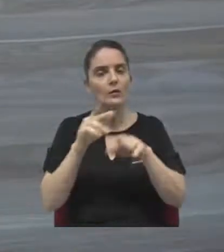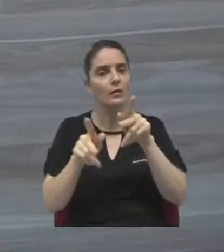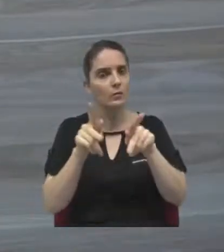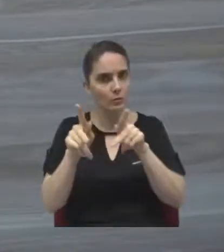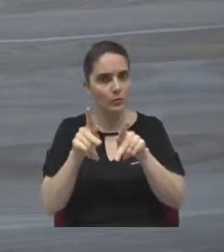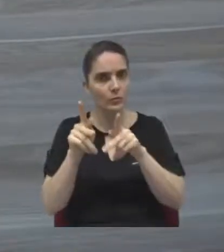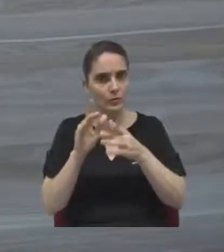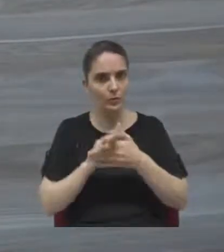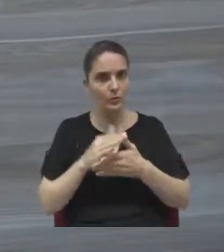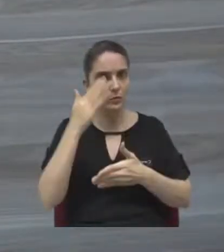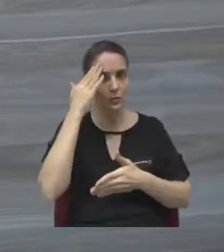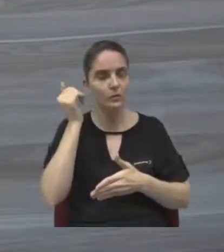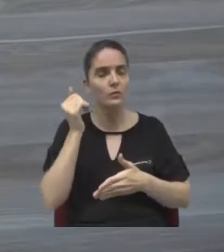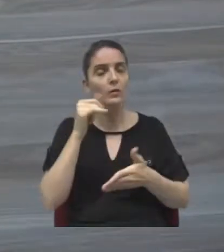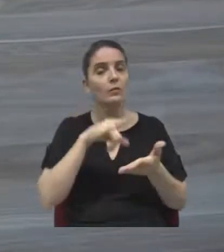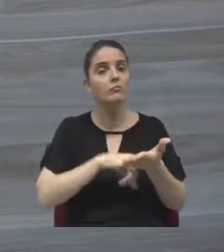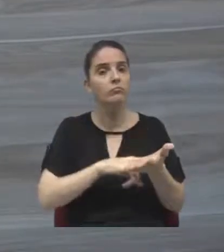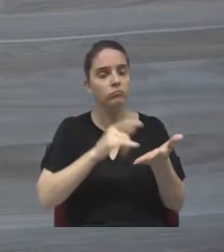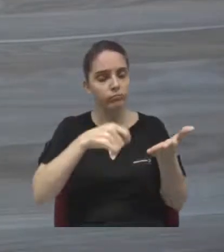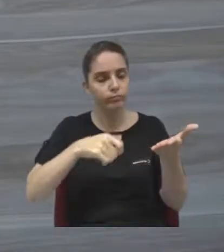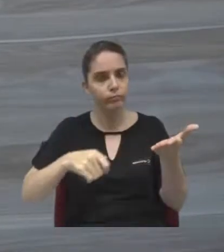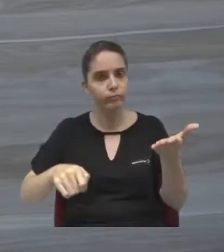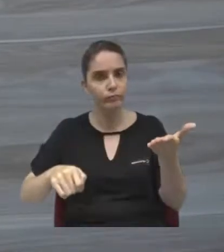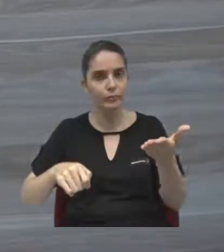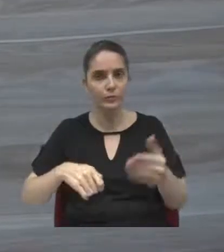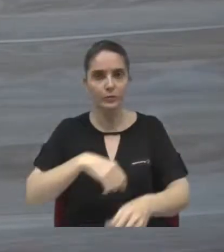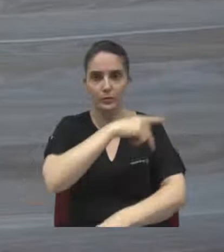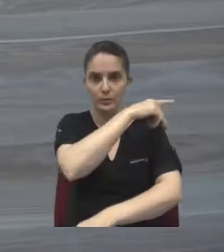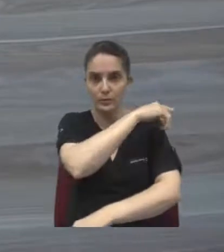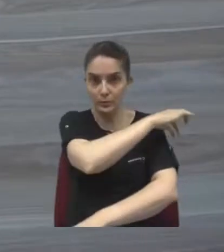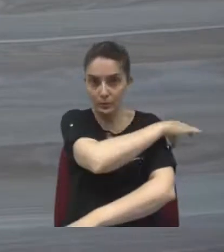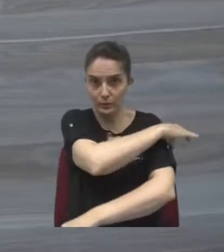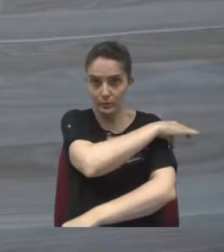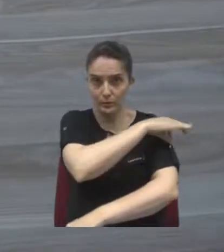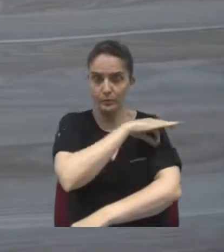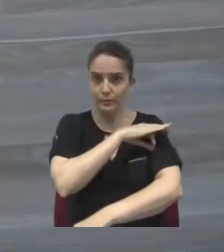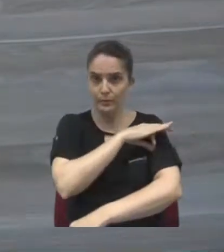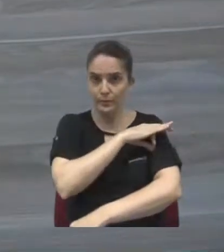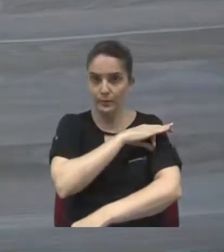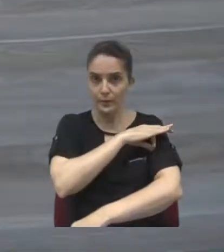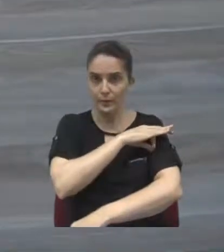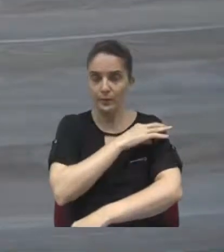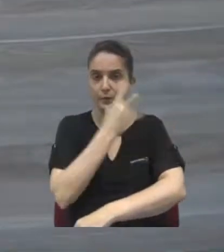apresentar um abaixo-assinado para que o prefeito Mário Botion permita que as mães cadastrem seus filhos em creche.